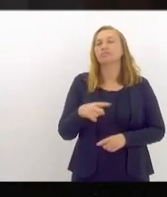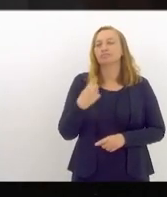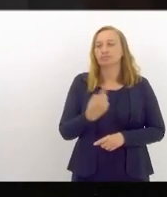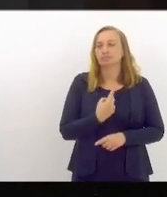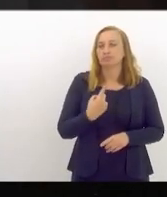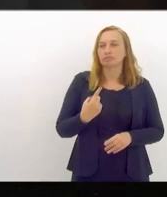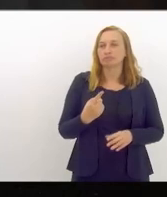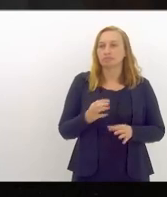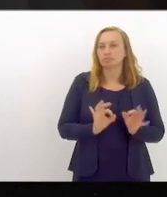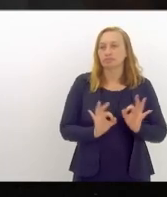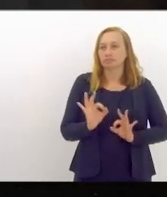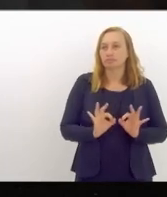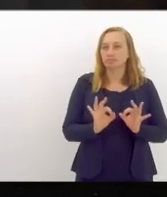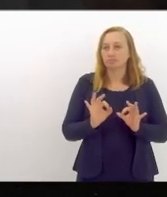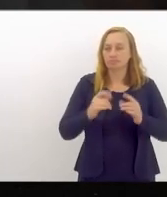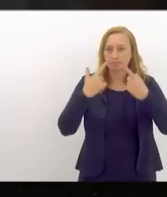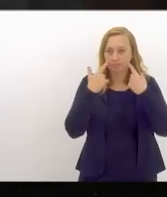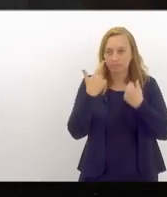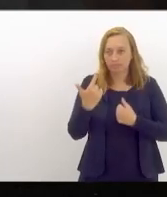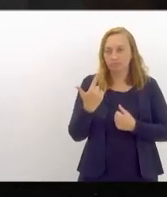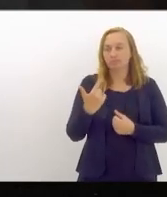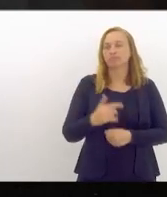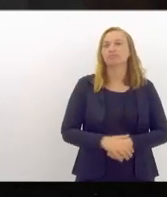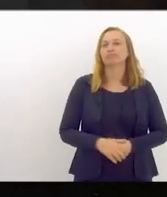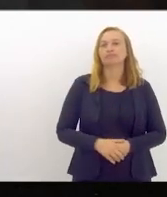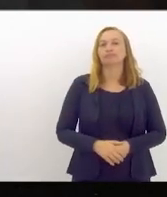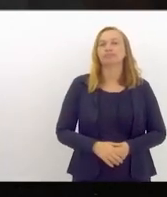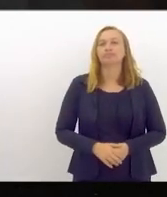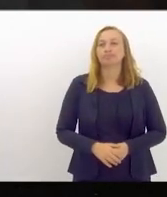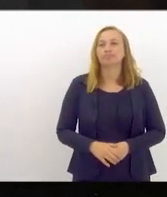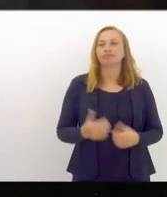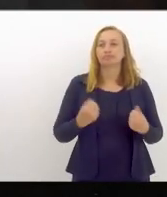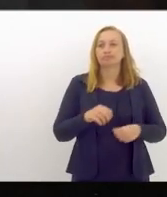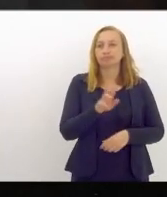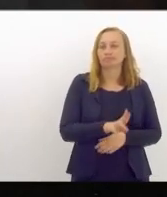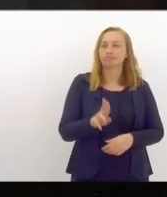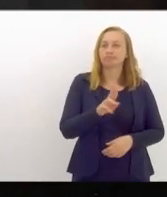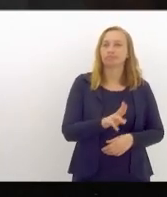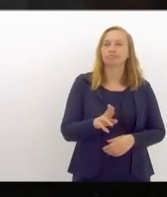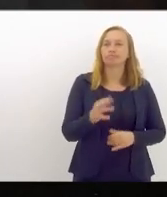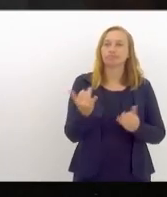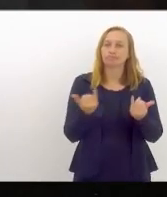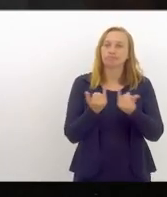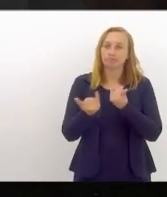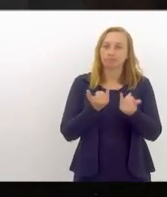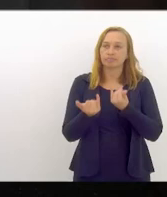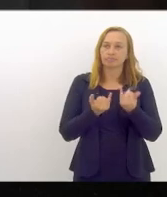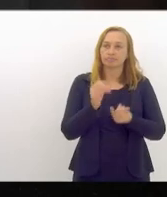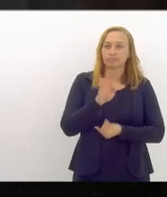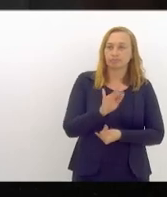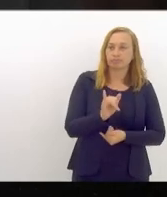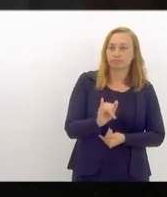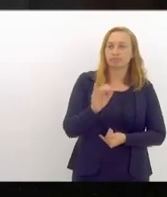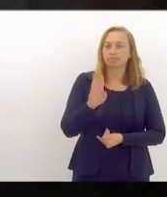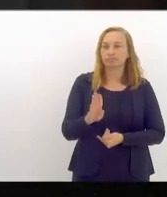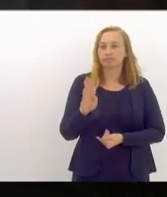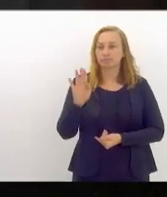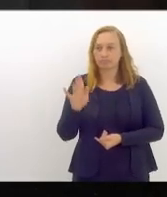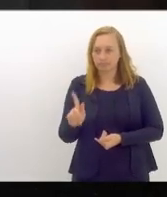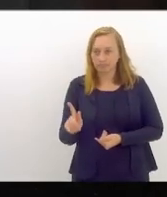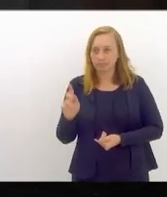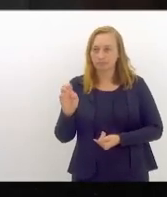dificilmente seria viabilizado né porque a gente teve que utilizar os dados que são cedidos pelo IBGE para